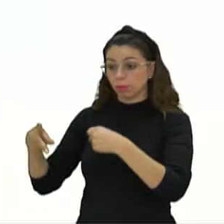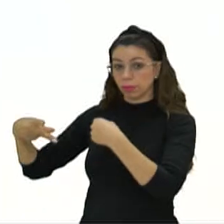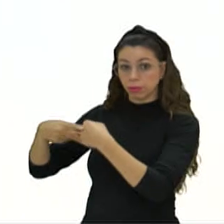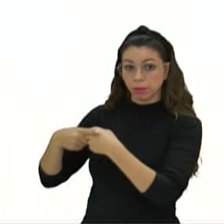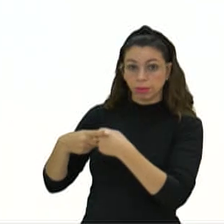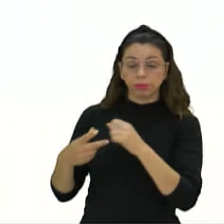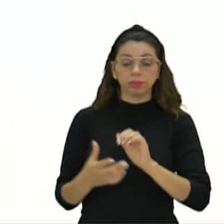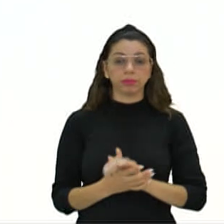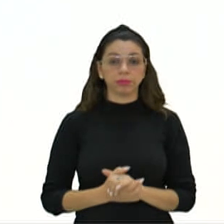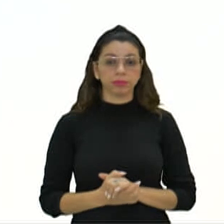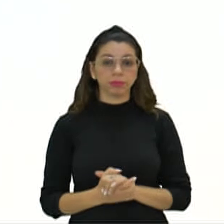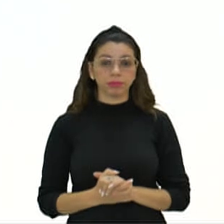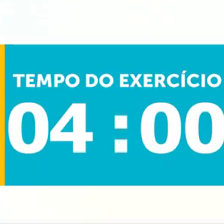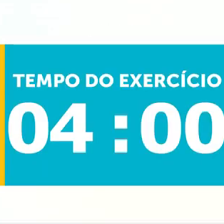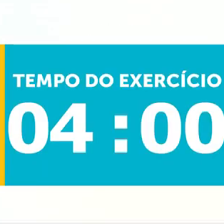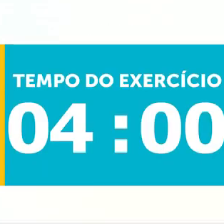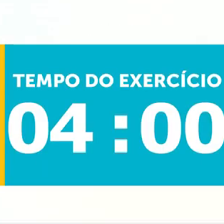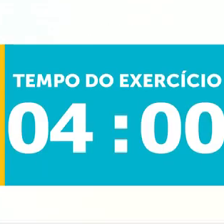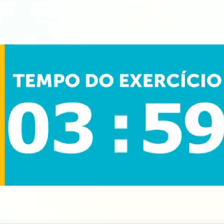lá.